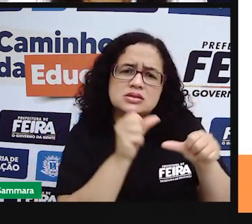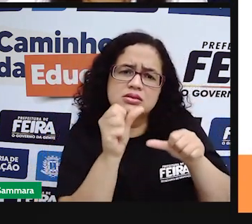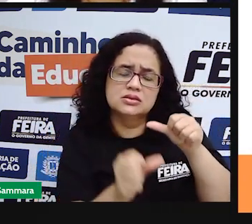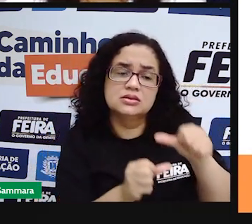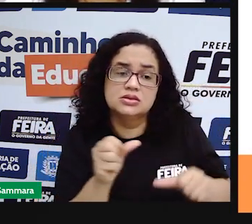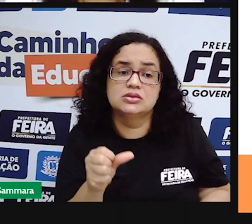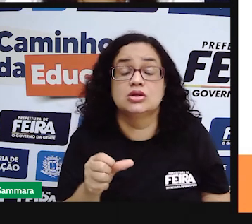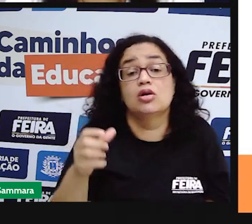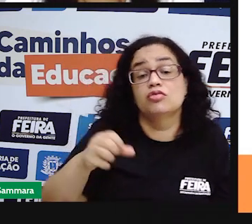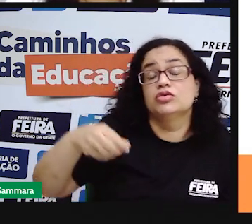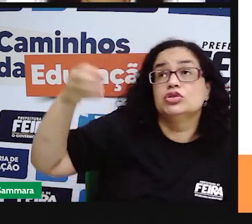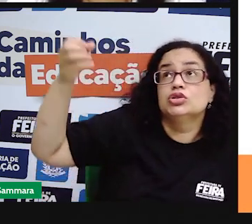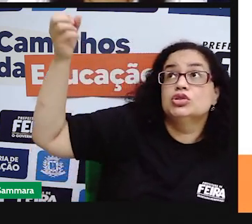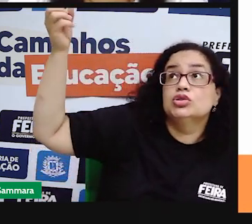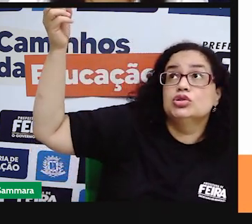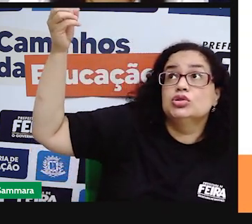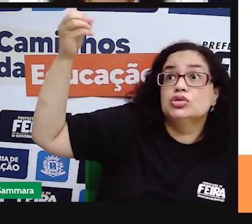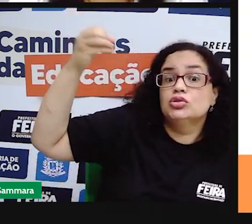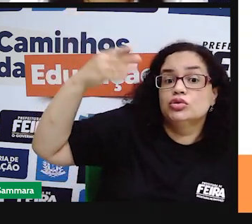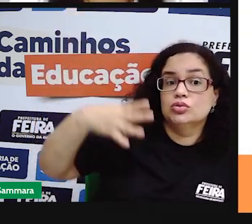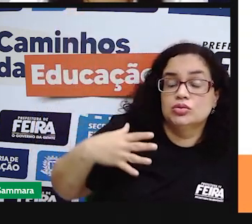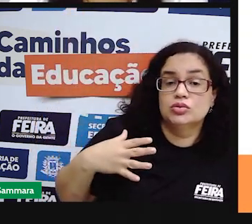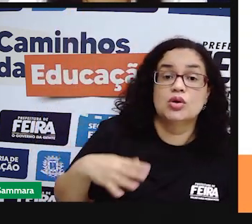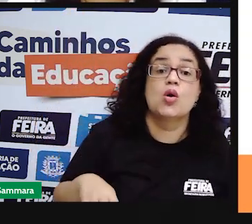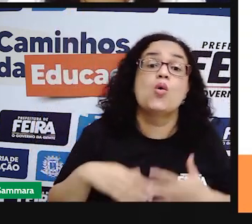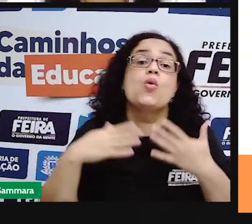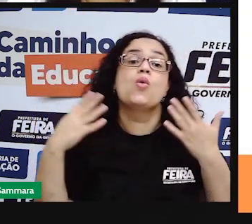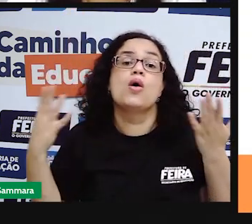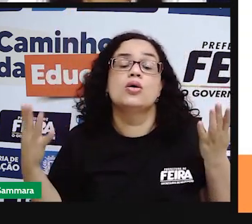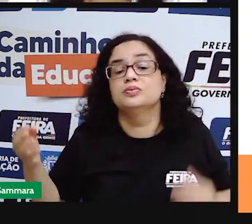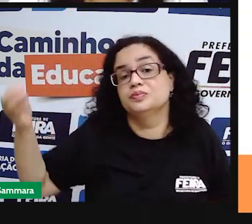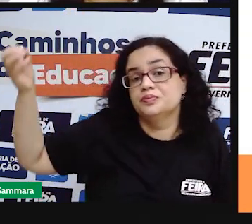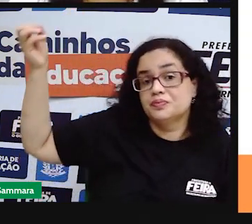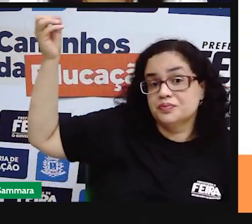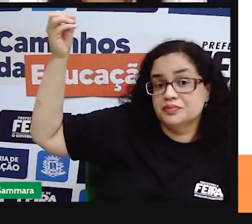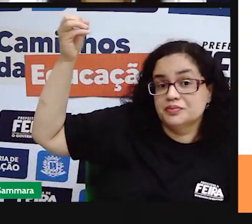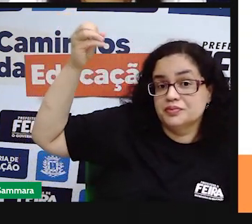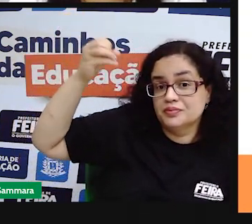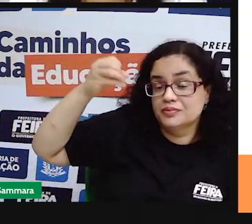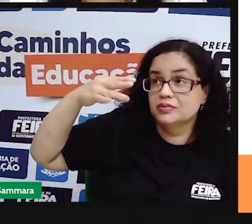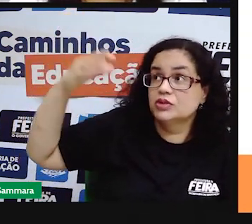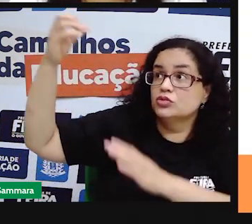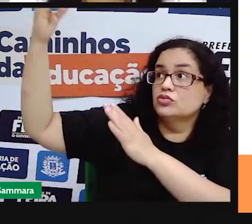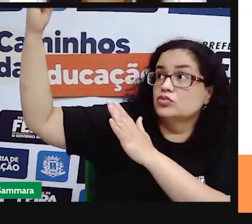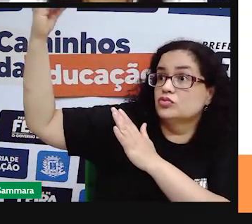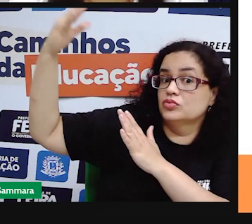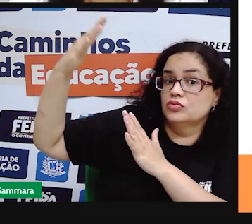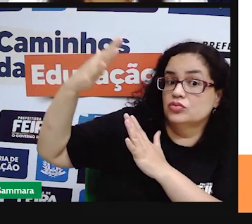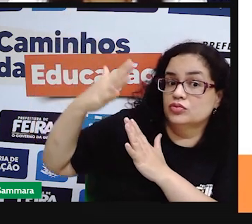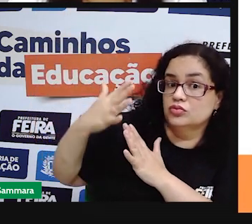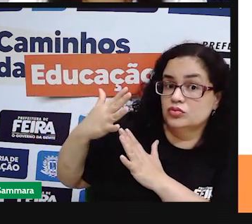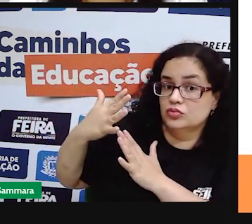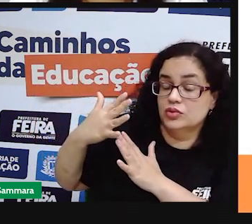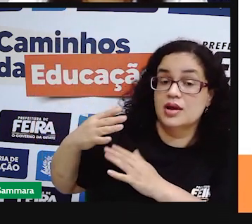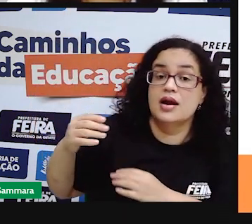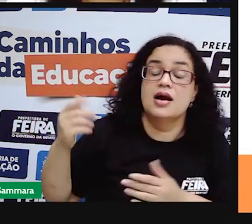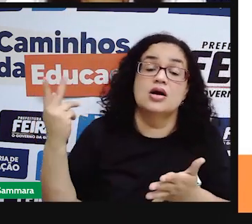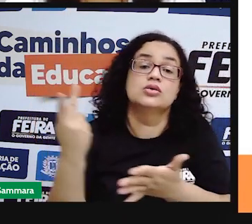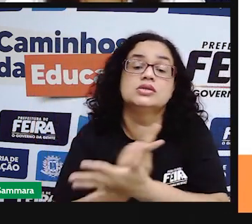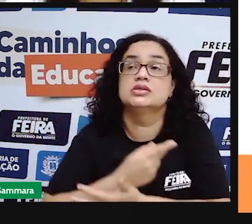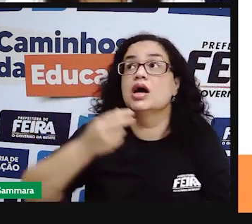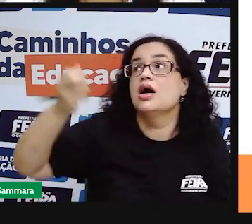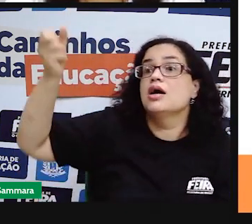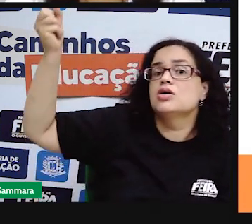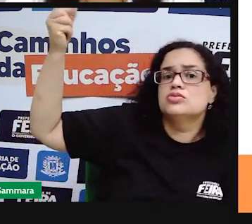fonte de luz. E nesse caso aí, qual é a fonte de luz para que essa projeção de sombra aconteça? O Sol.